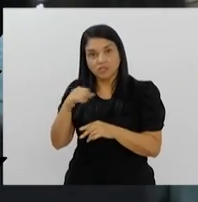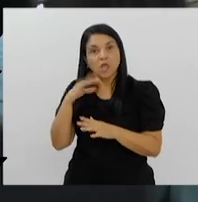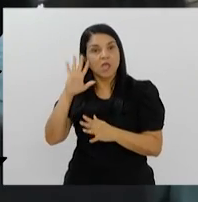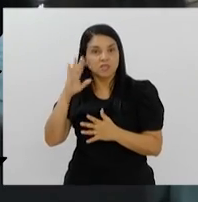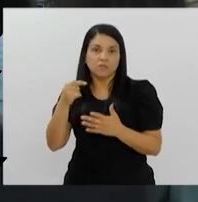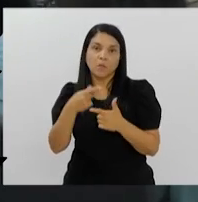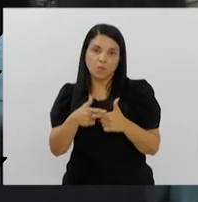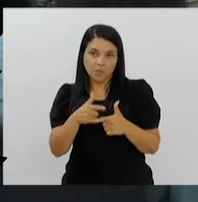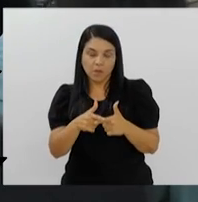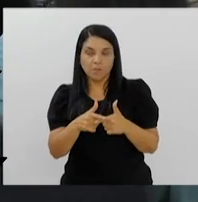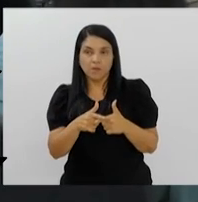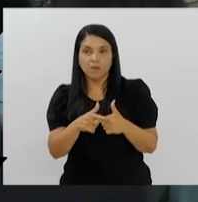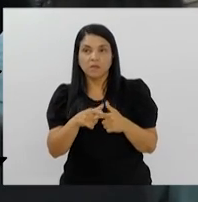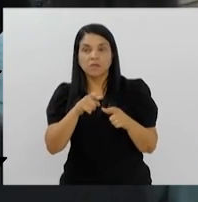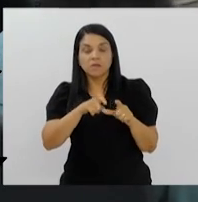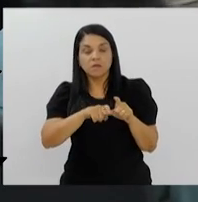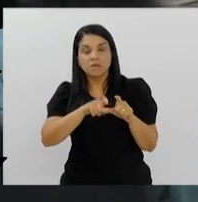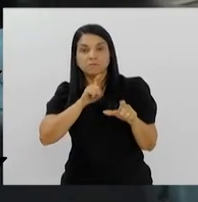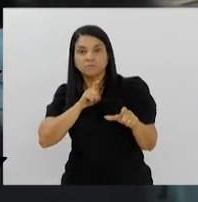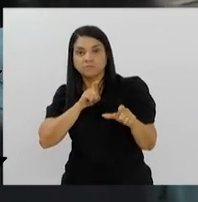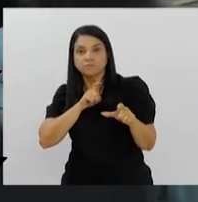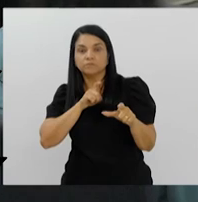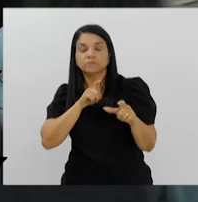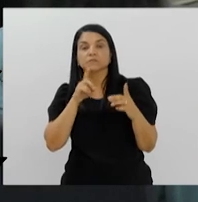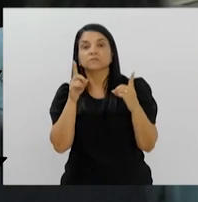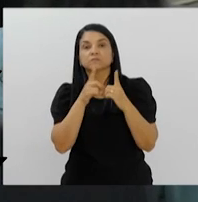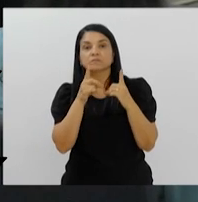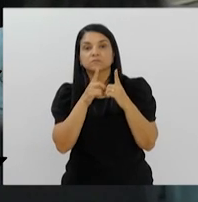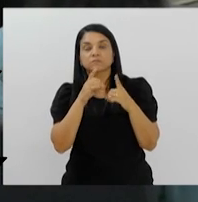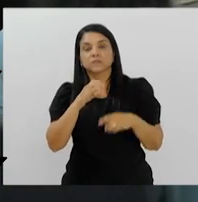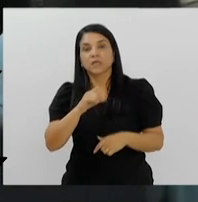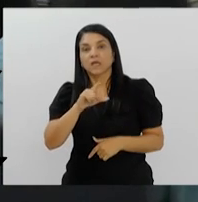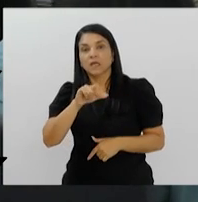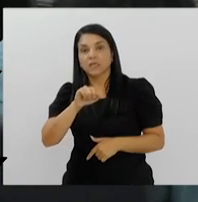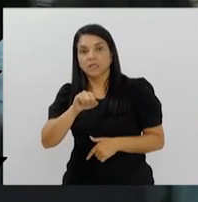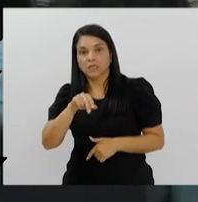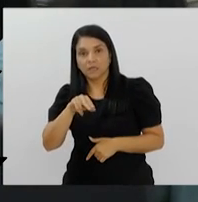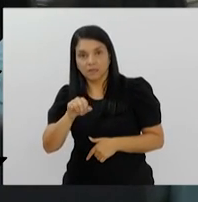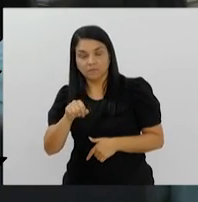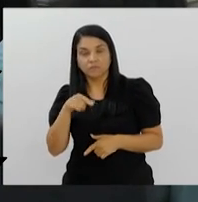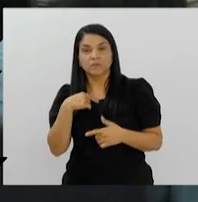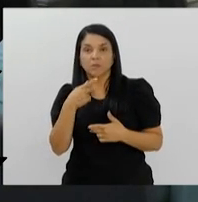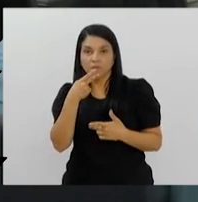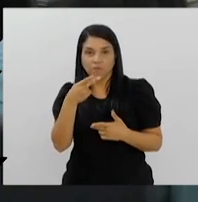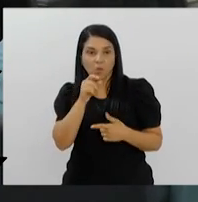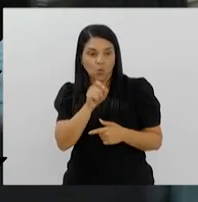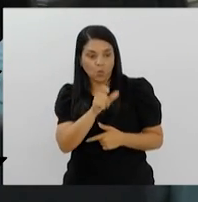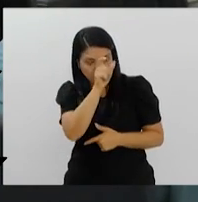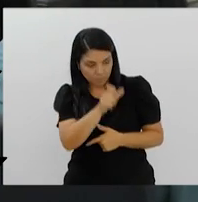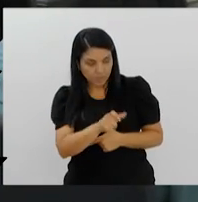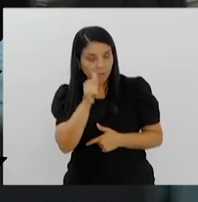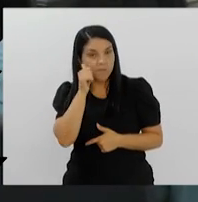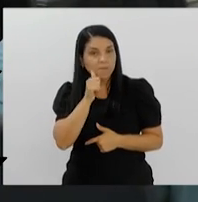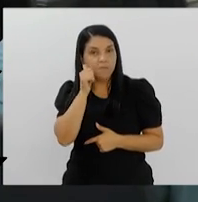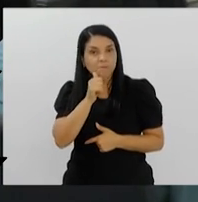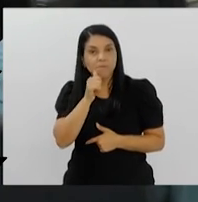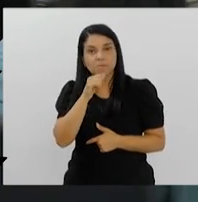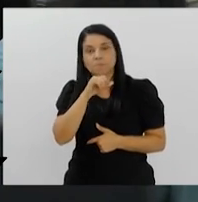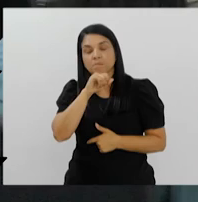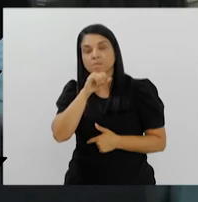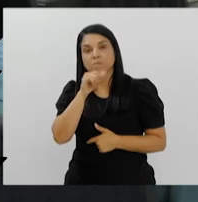descredenciamento de rede de rede de atendimento como foi relatado aqui agora pela senhora Lúcia